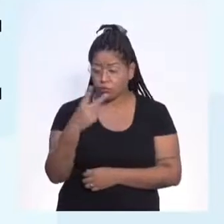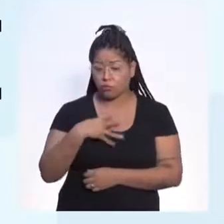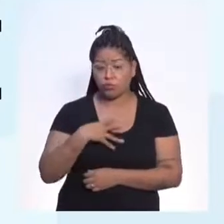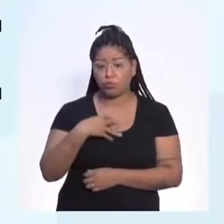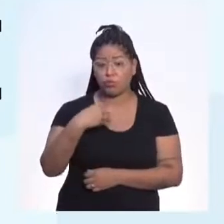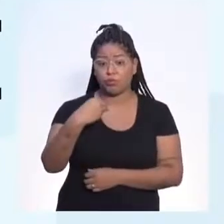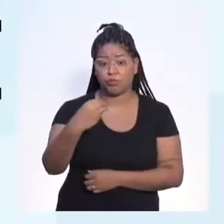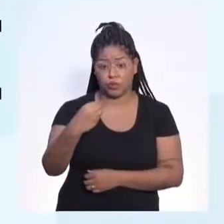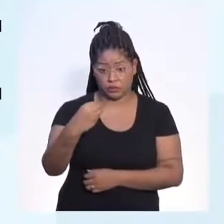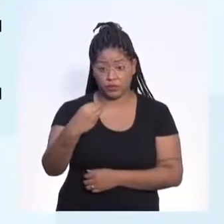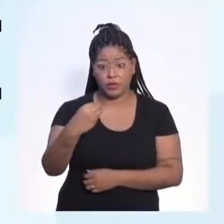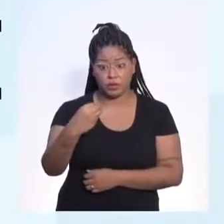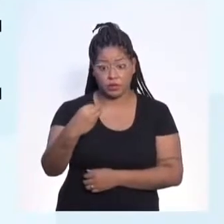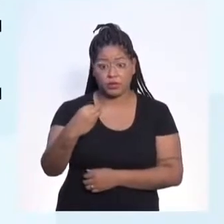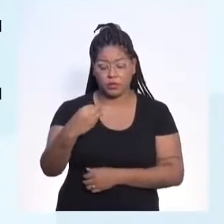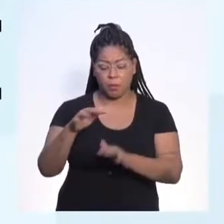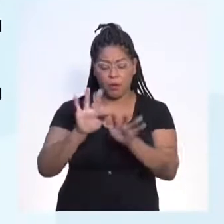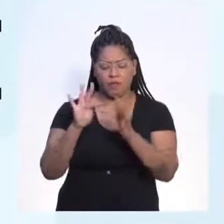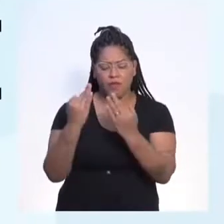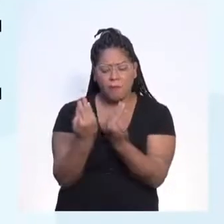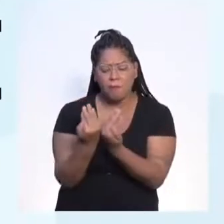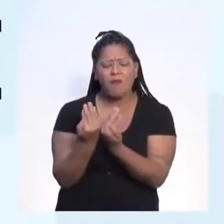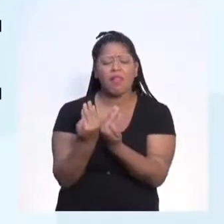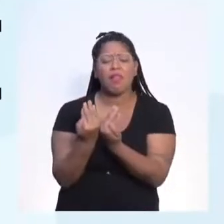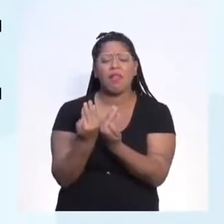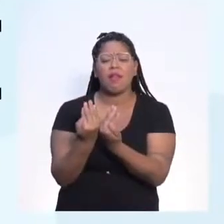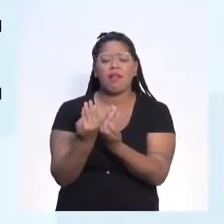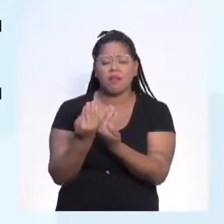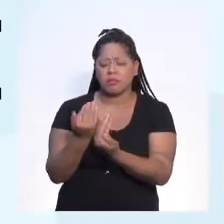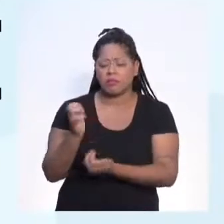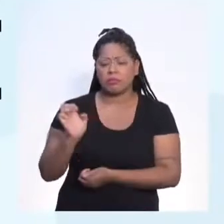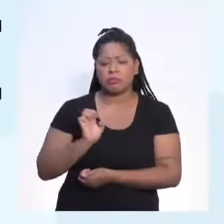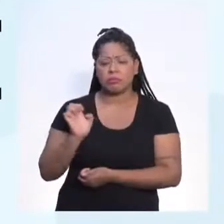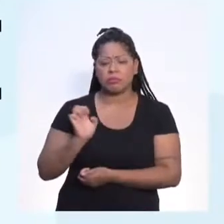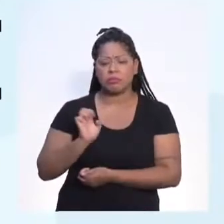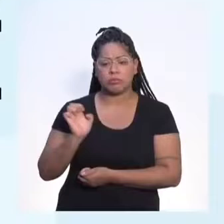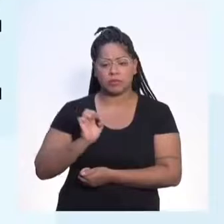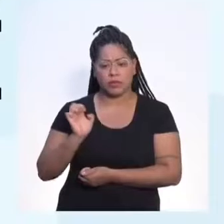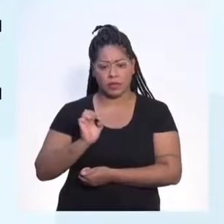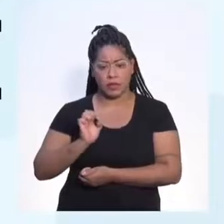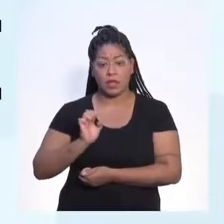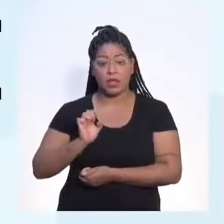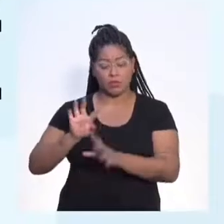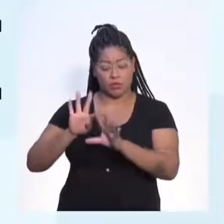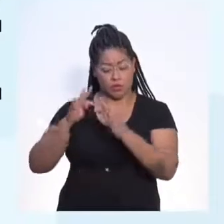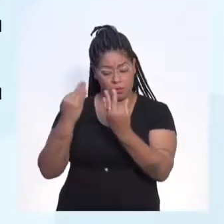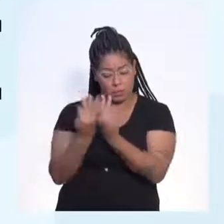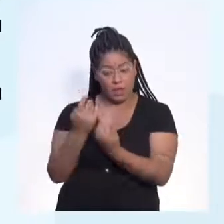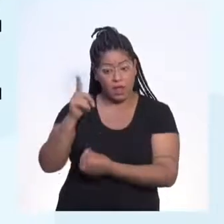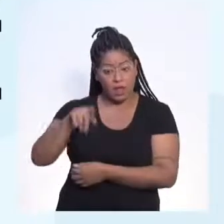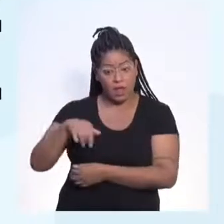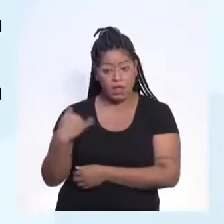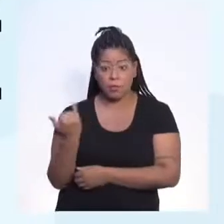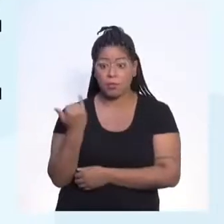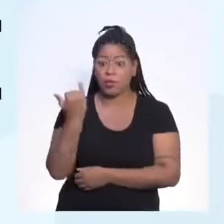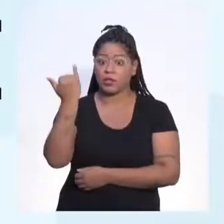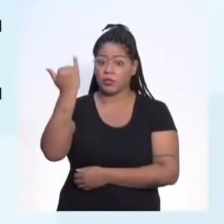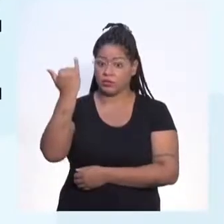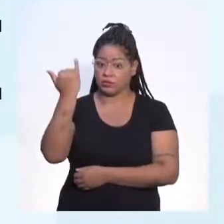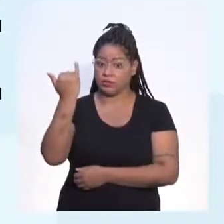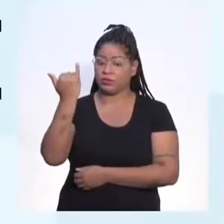muitas terras, com centenas de servos, e sua família é muito importante. De acordo com a